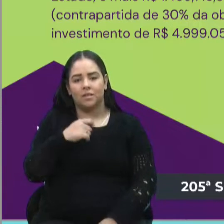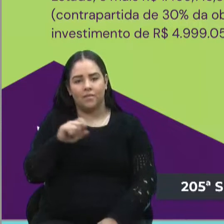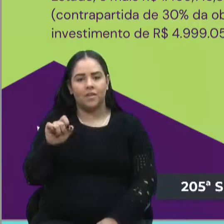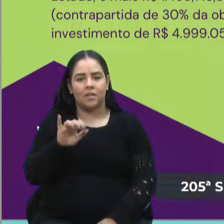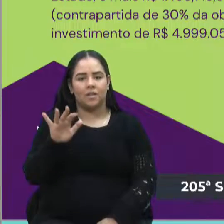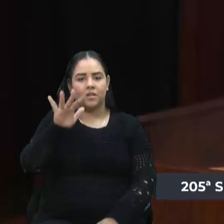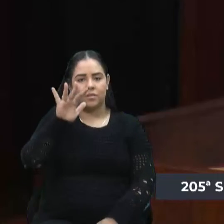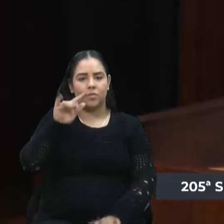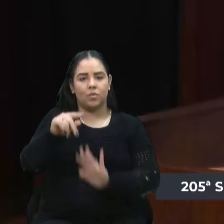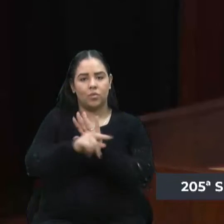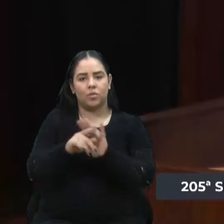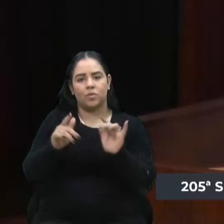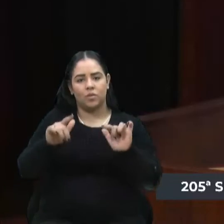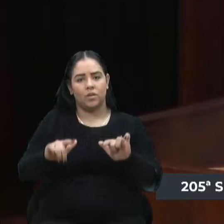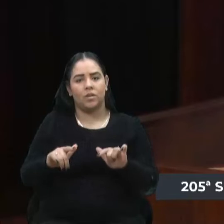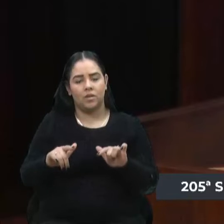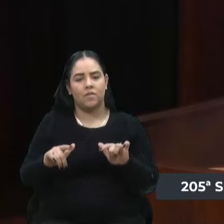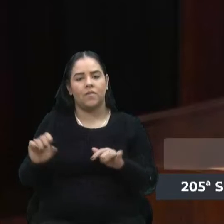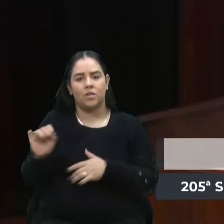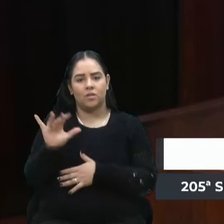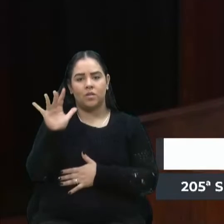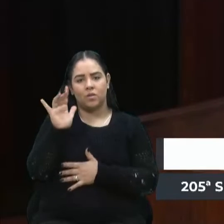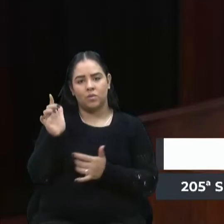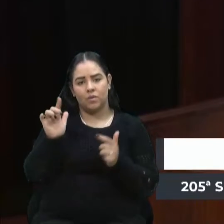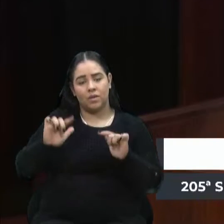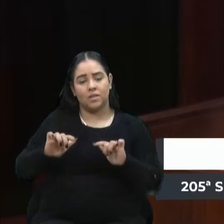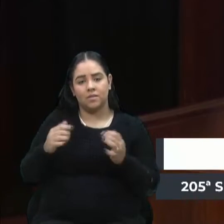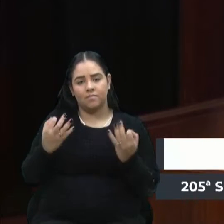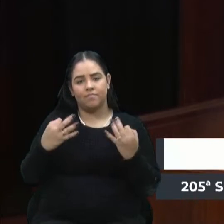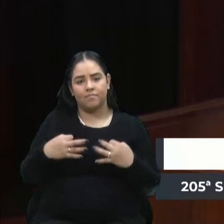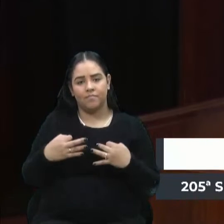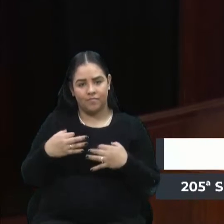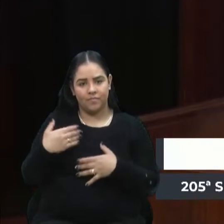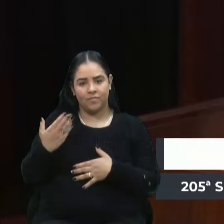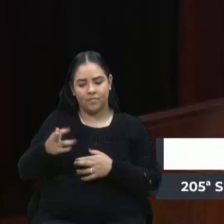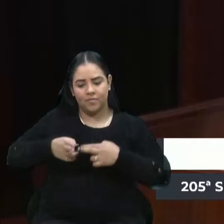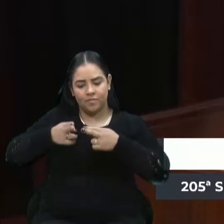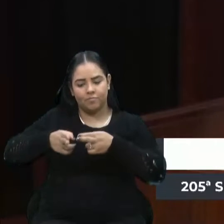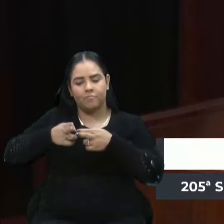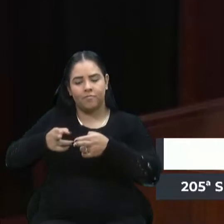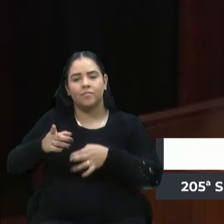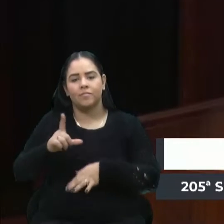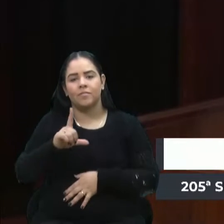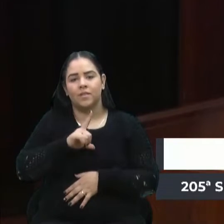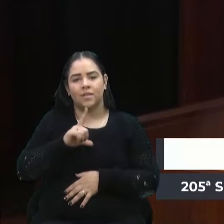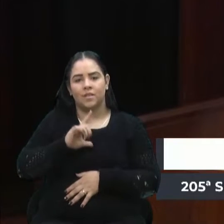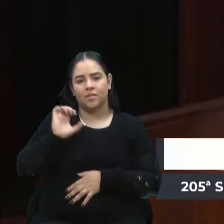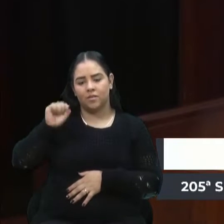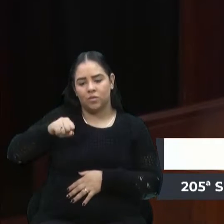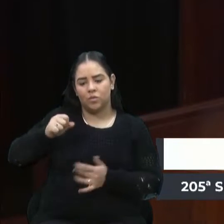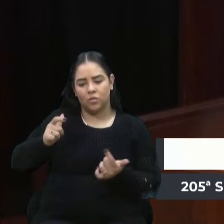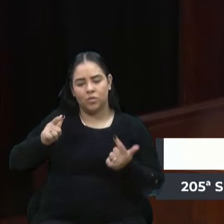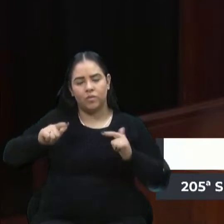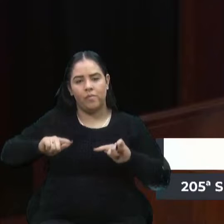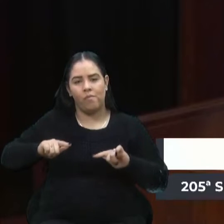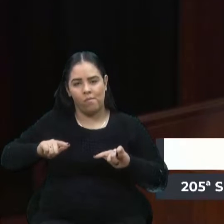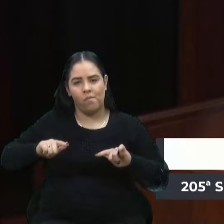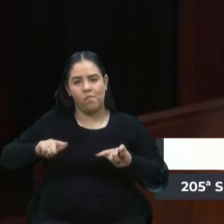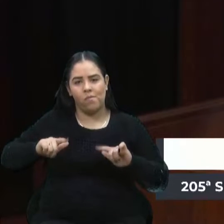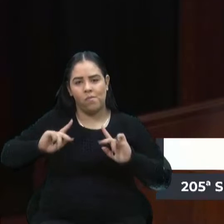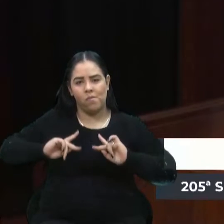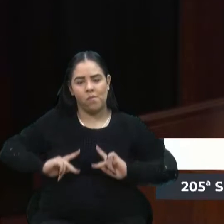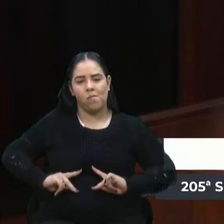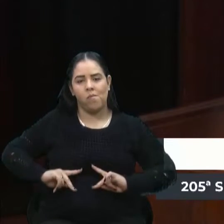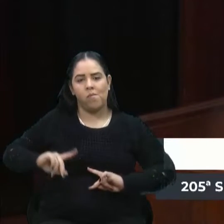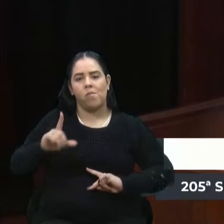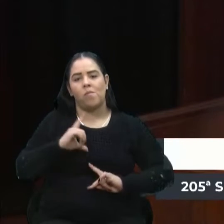seu patrimônio, valorizar esses espaços, e eu tenho certeza que a Estação Férrea vai ser, sim, um espaço onde as pessoas vão